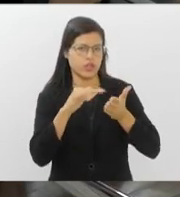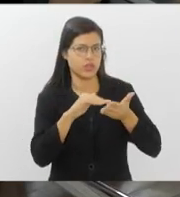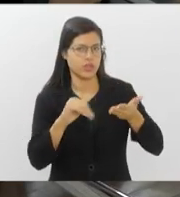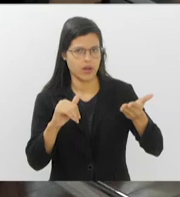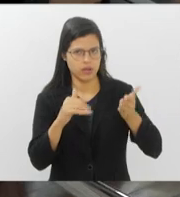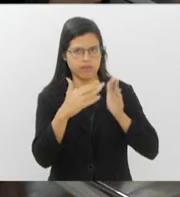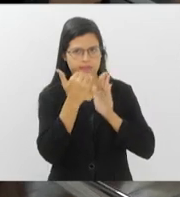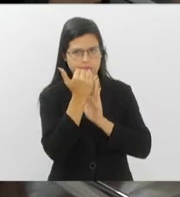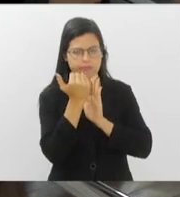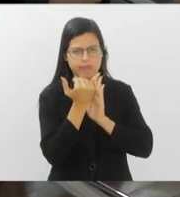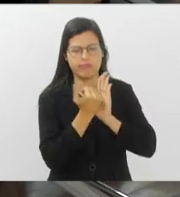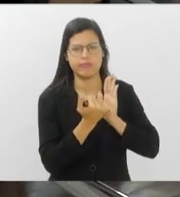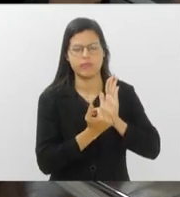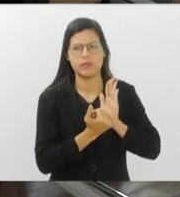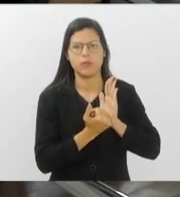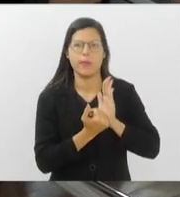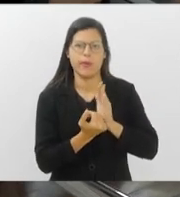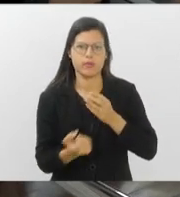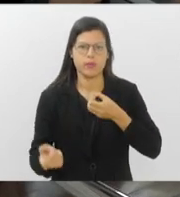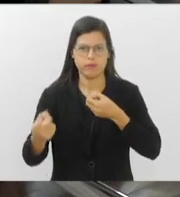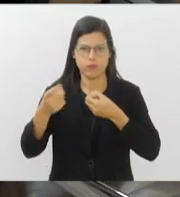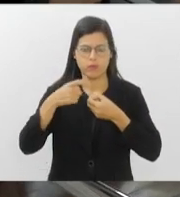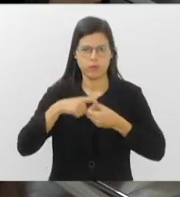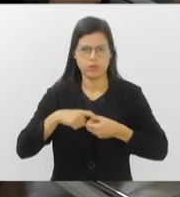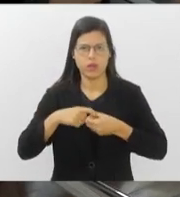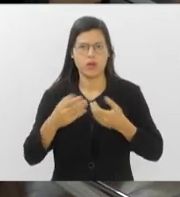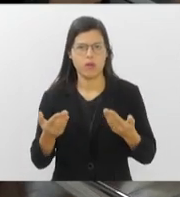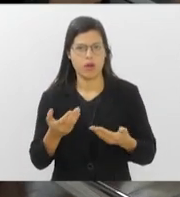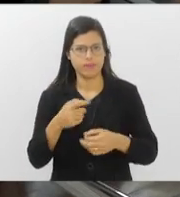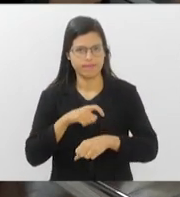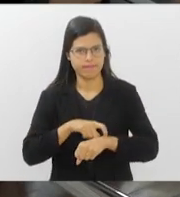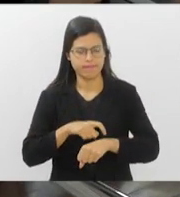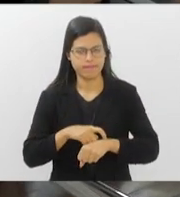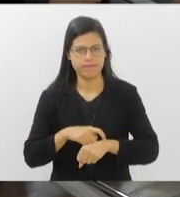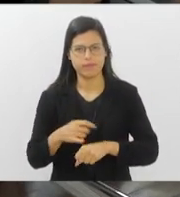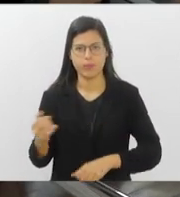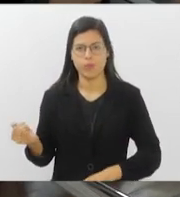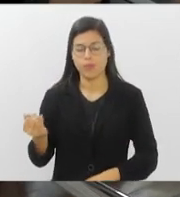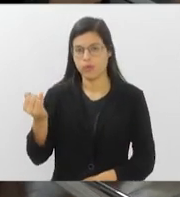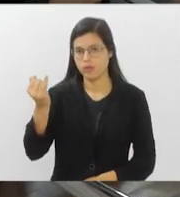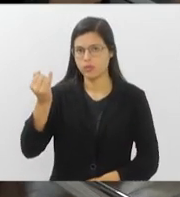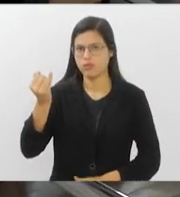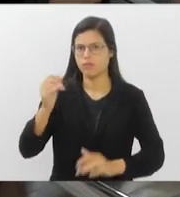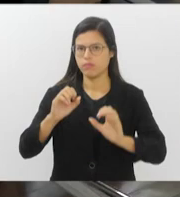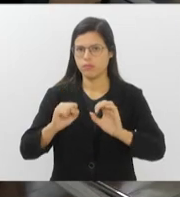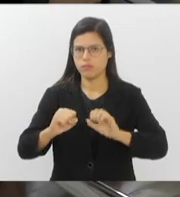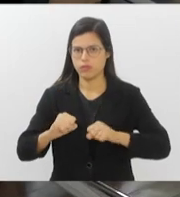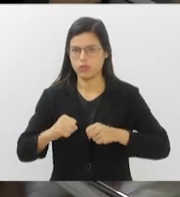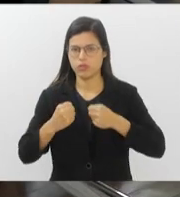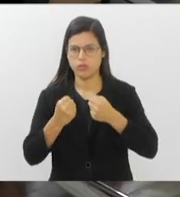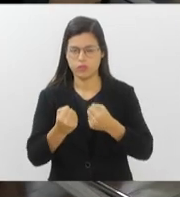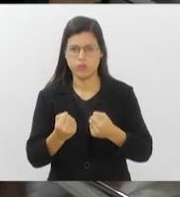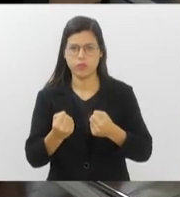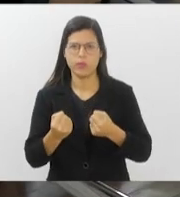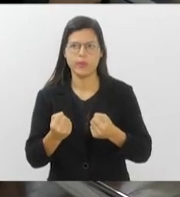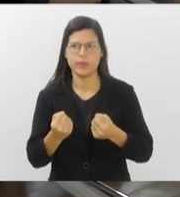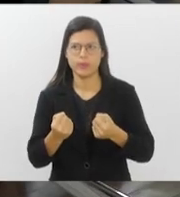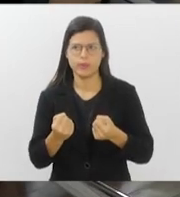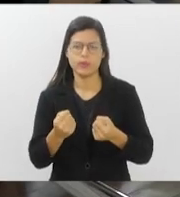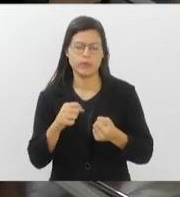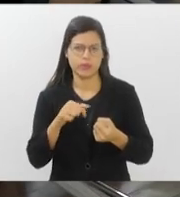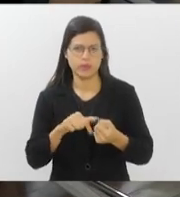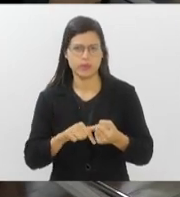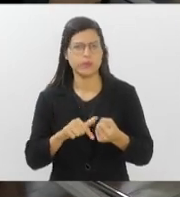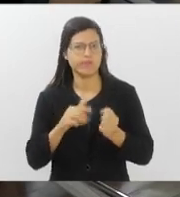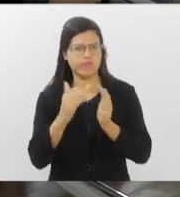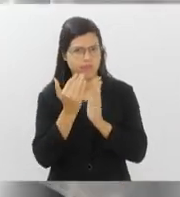pauta e retornado à pauta agora nesse momento. É importante fazer esse esforço. De fato, tende a ser uma